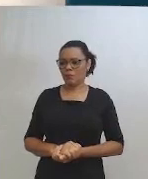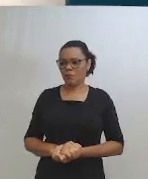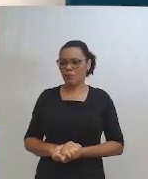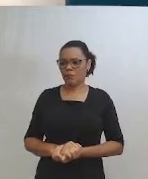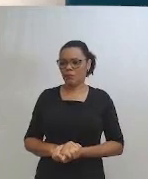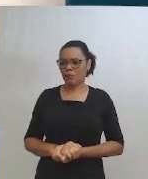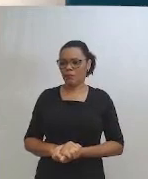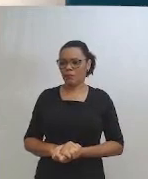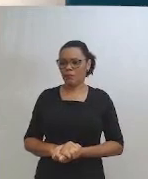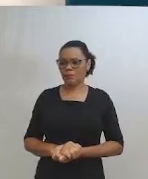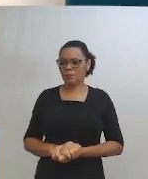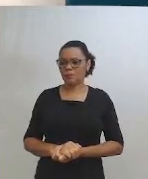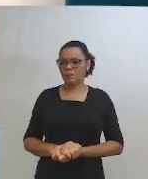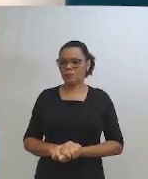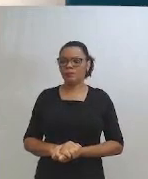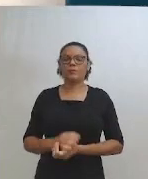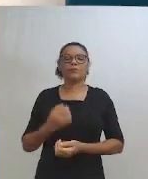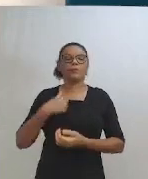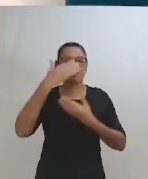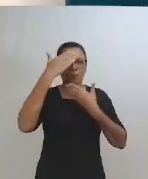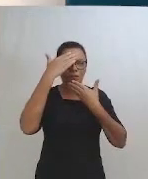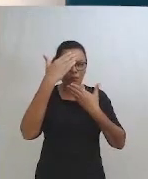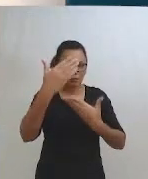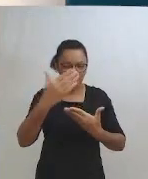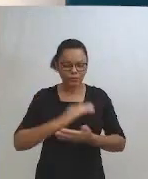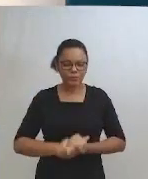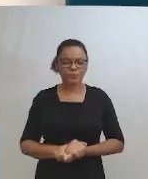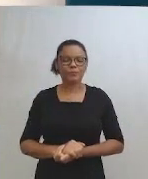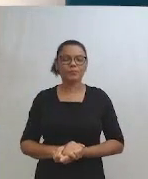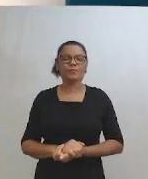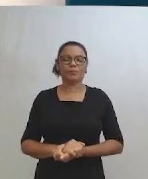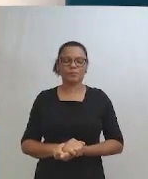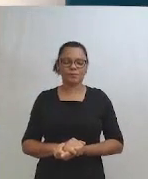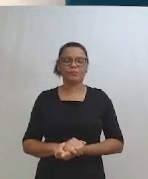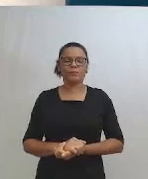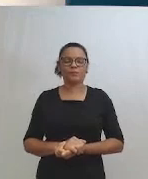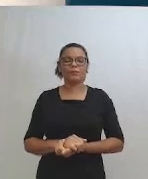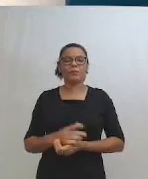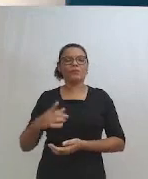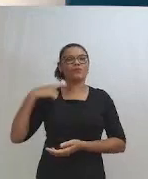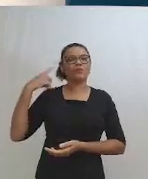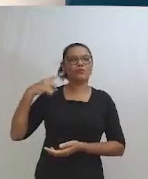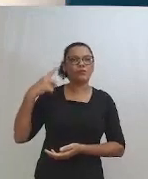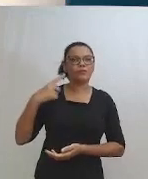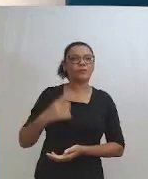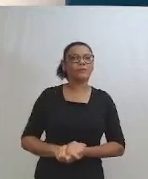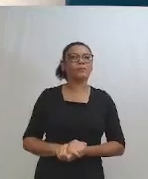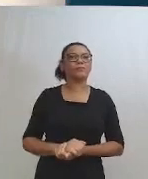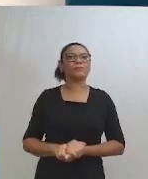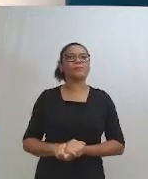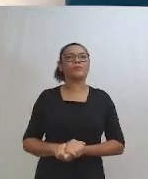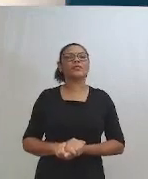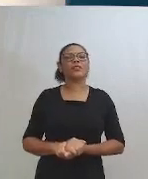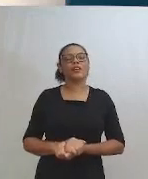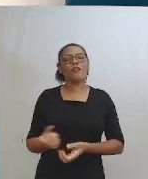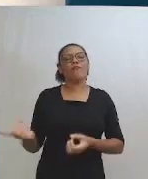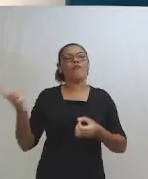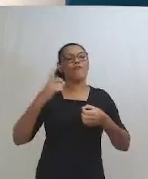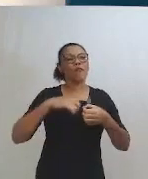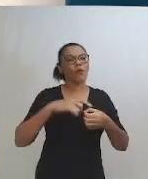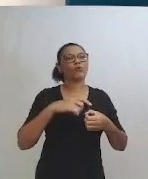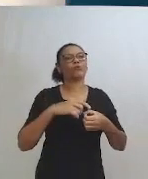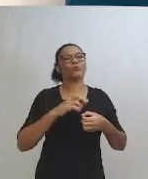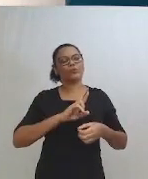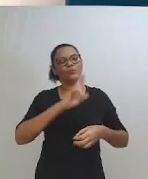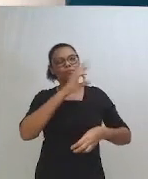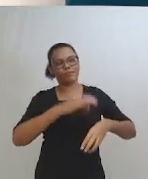Muito obrigado, doutor Raulisson. Eu devolvo a palavra ao ilustre relator. Vou